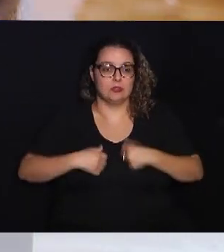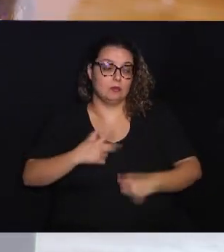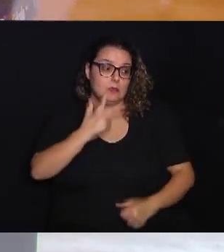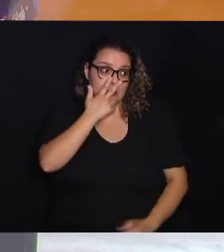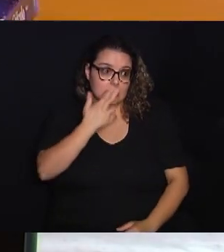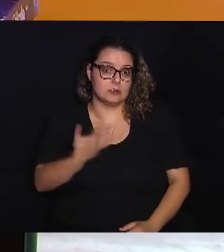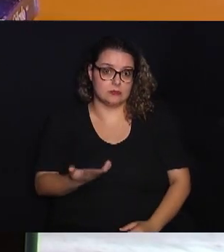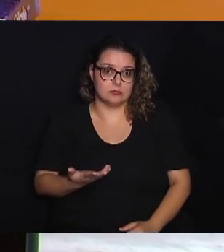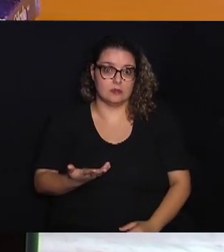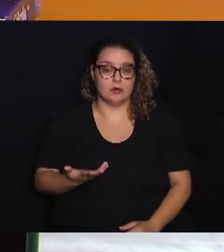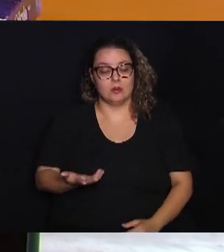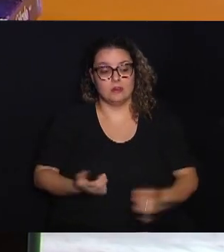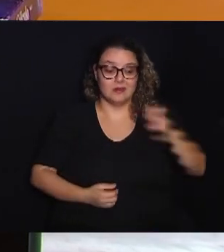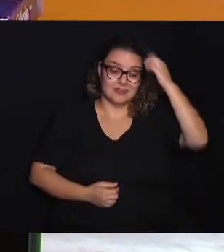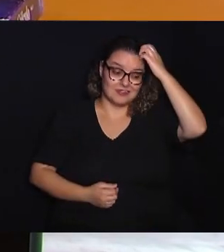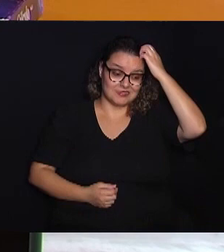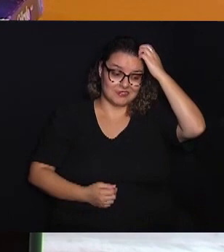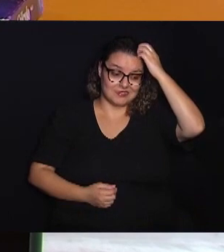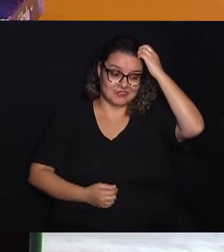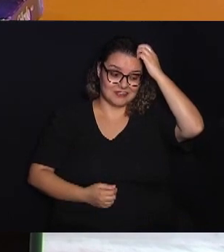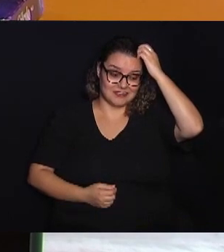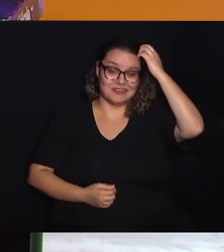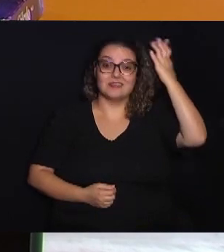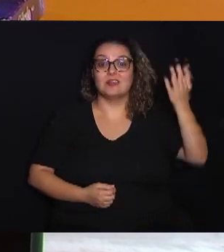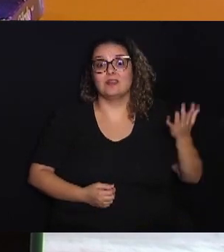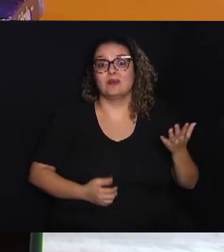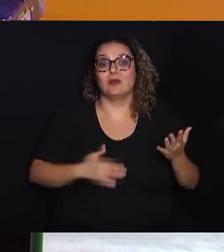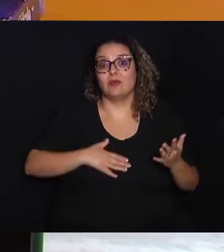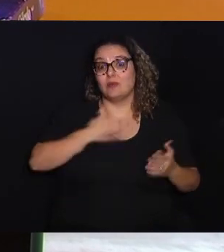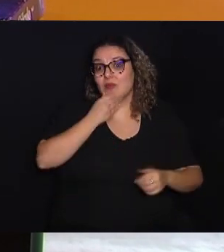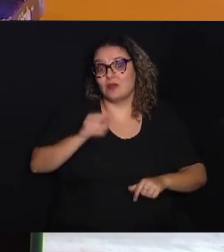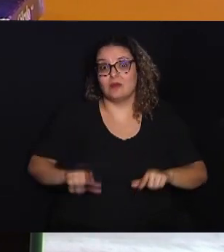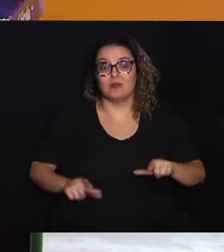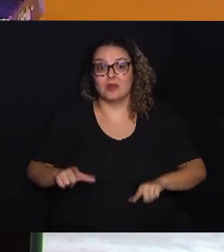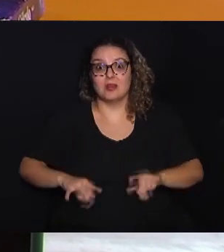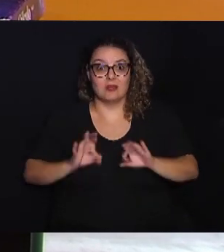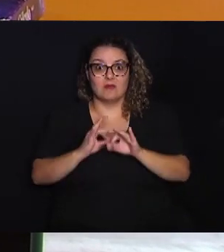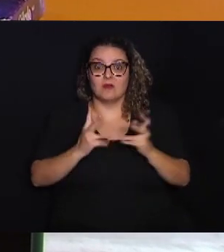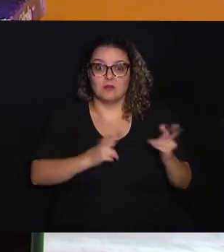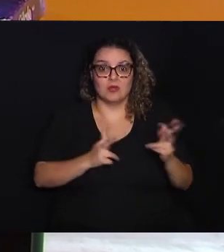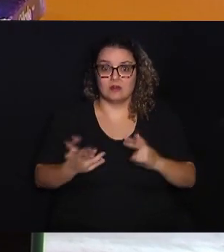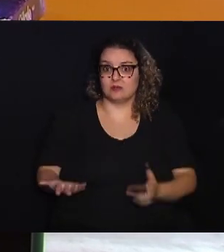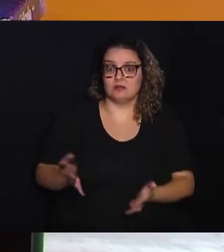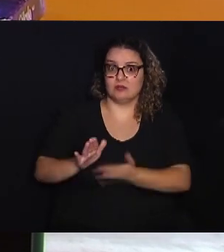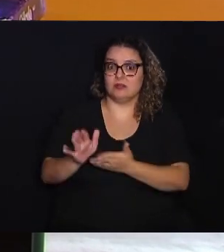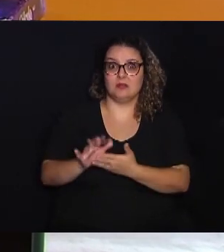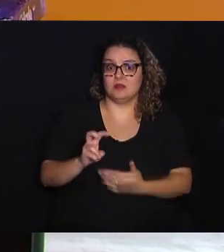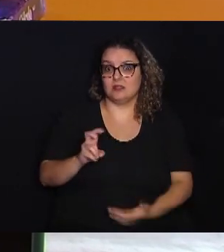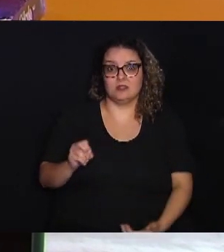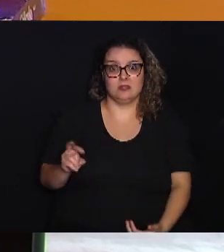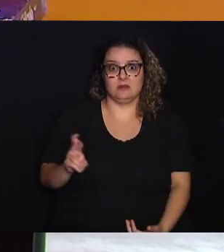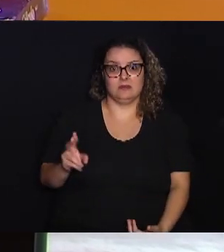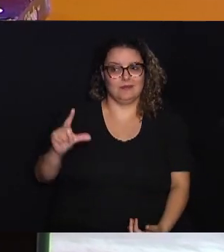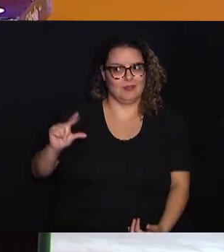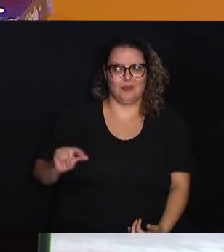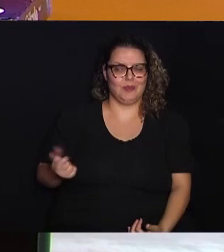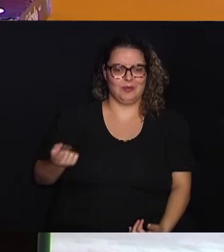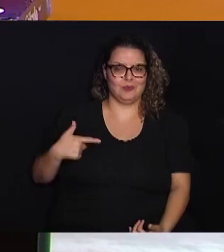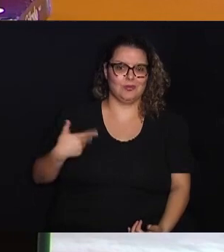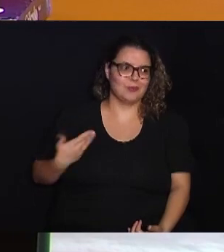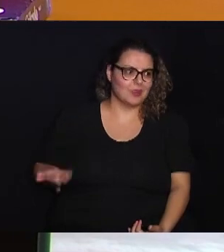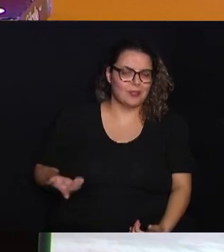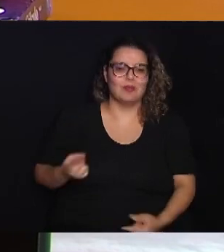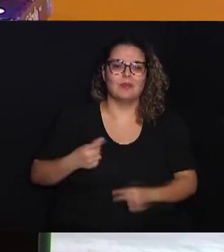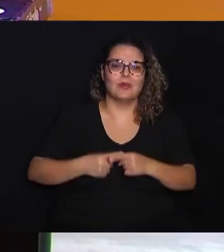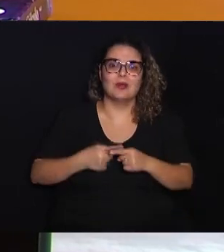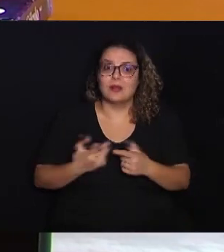chuveiros parecida. Tá? Então olha, nossa, mas o meu primo, que tem uma família igual a minha, está gastando R$50 a menos do